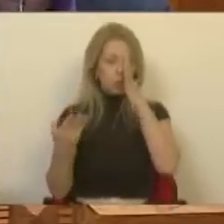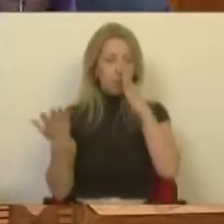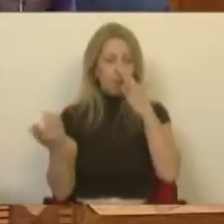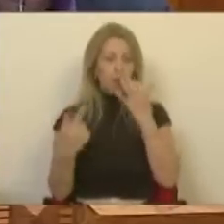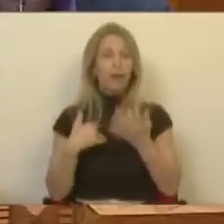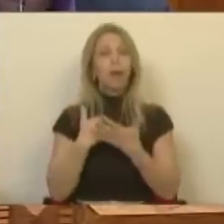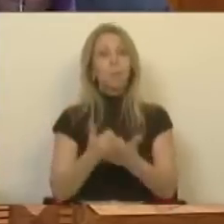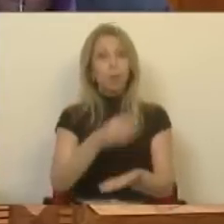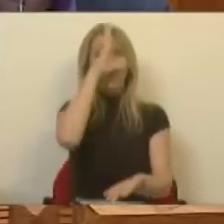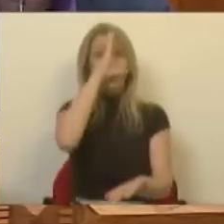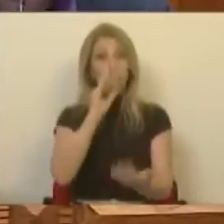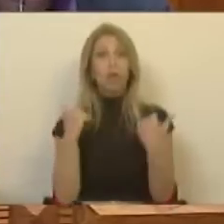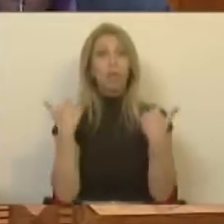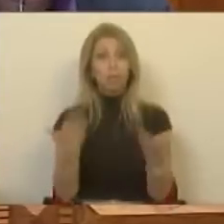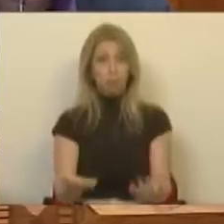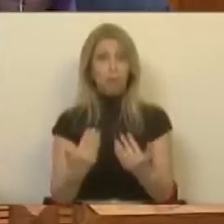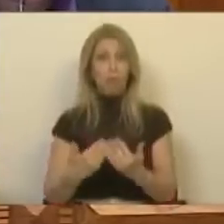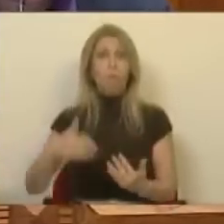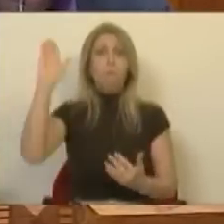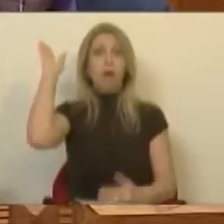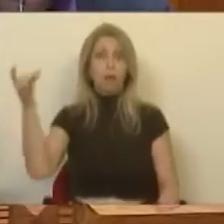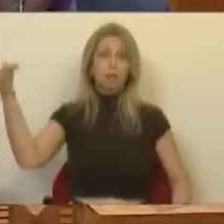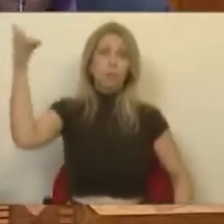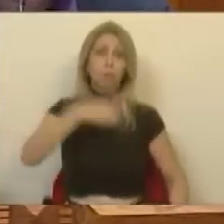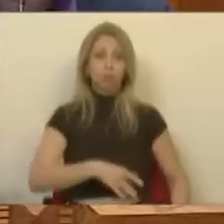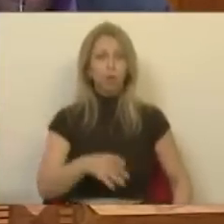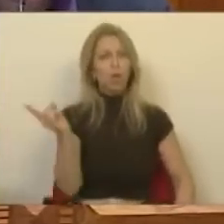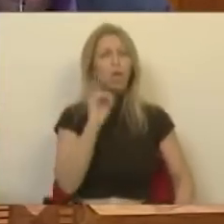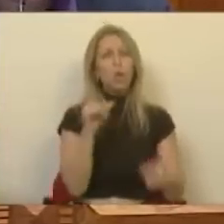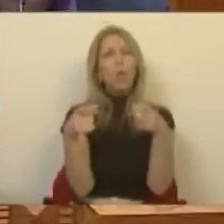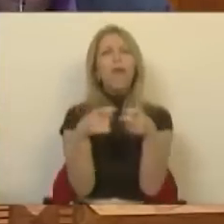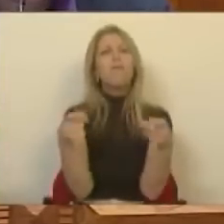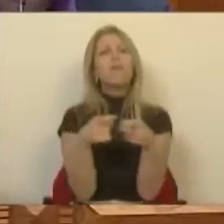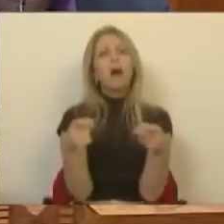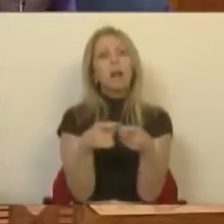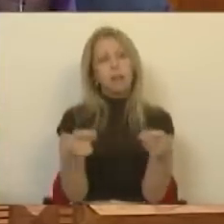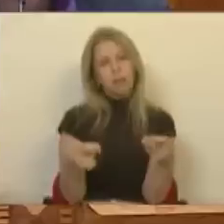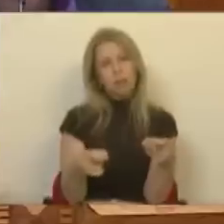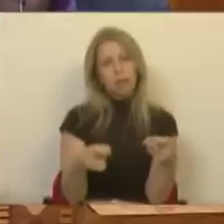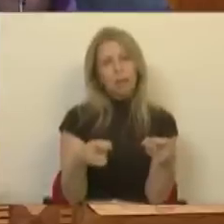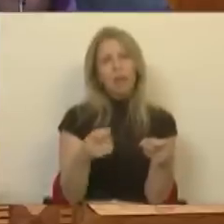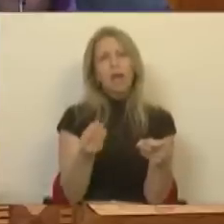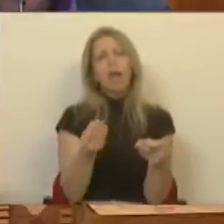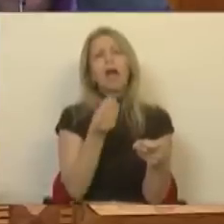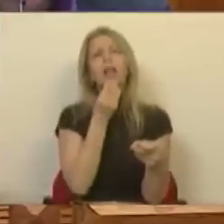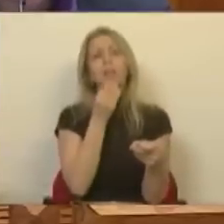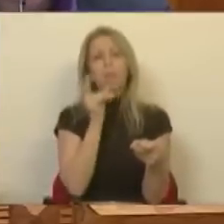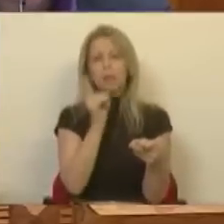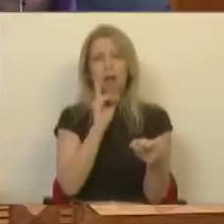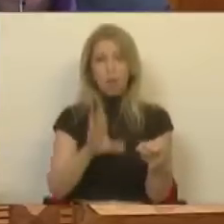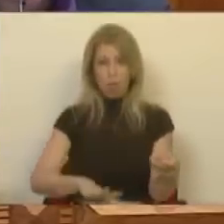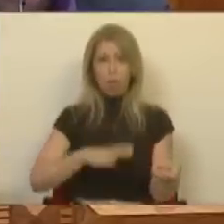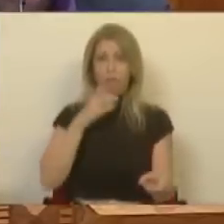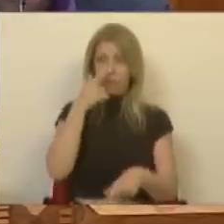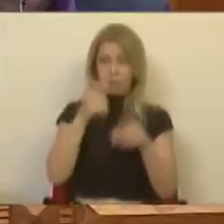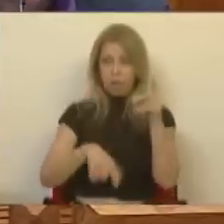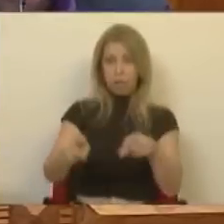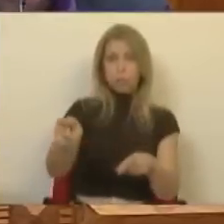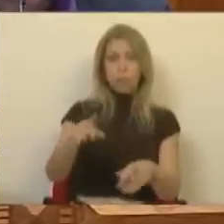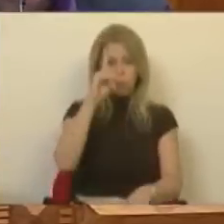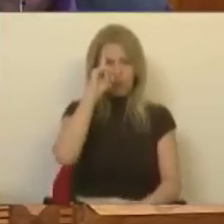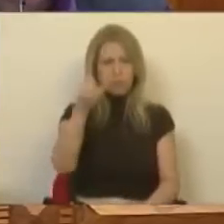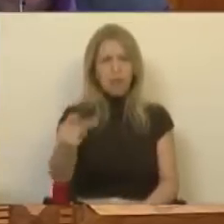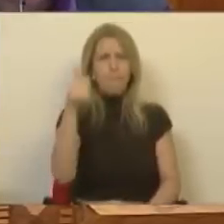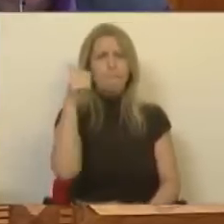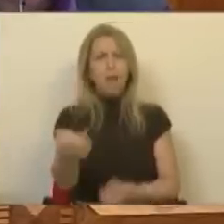estado dele foi muitíssimo superior a este e não foi um tal alimentar foi confiante na famílias e nas pessoas que sabem bem gerir